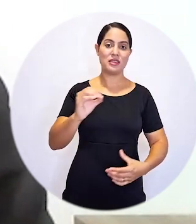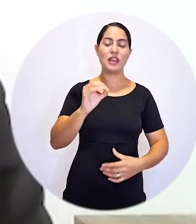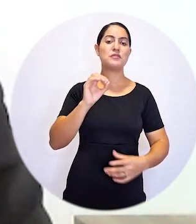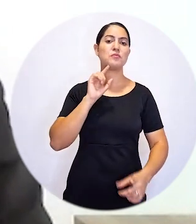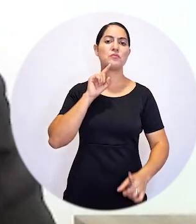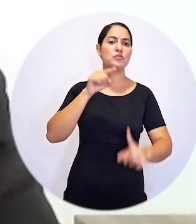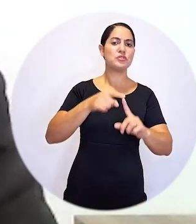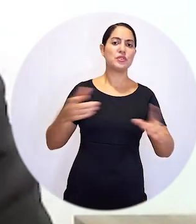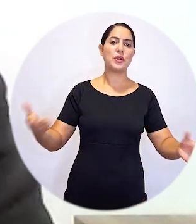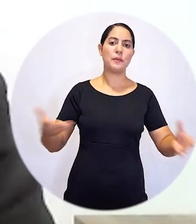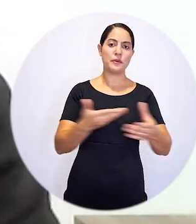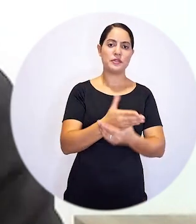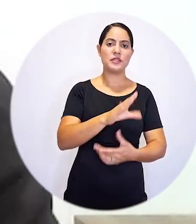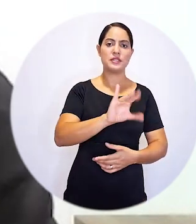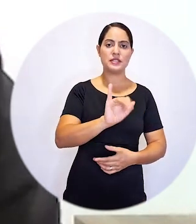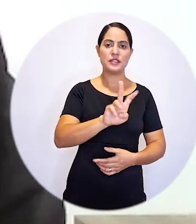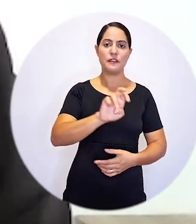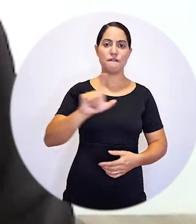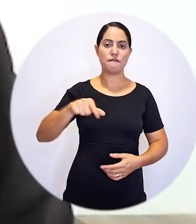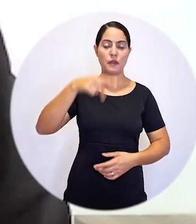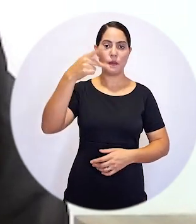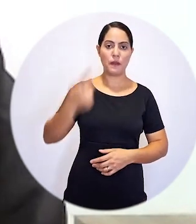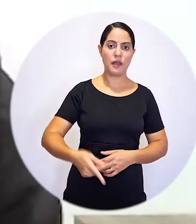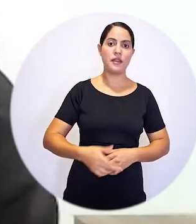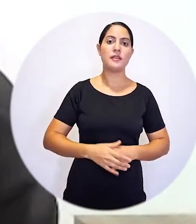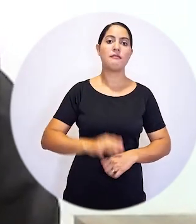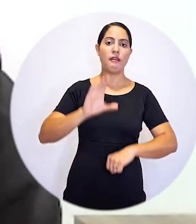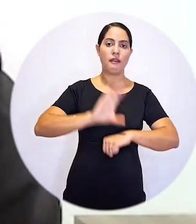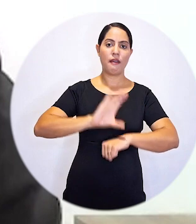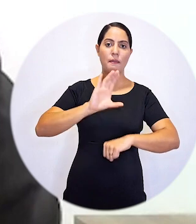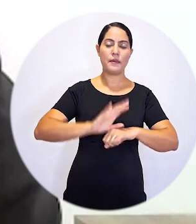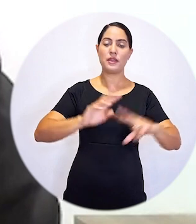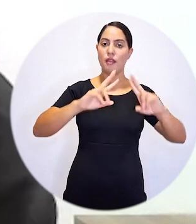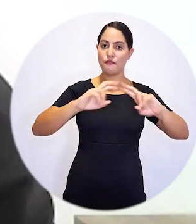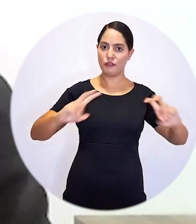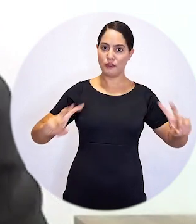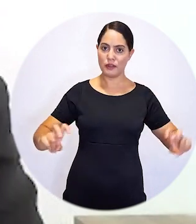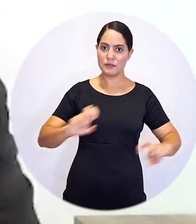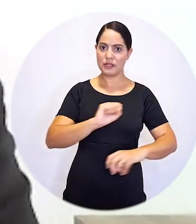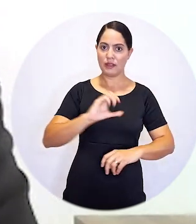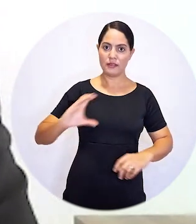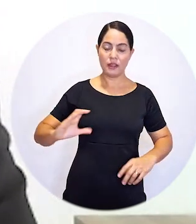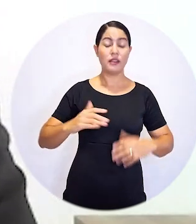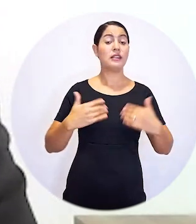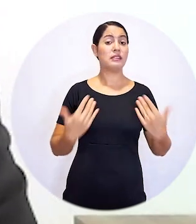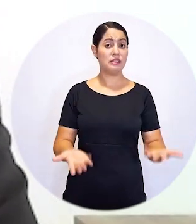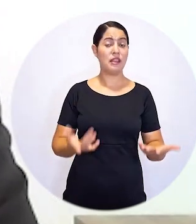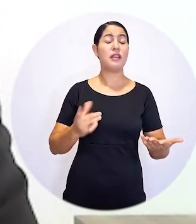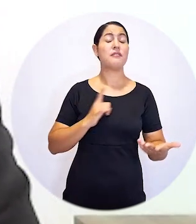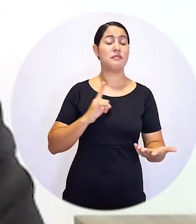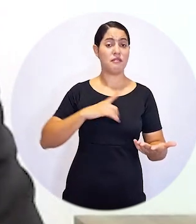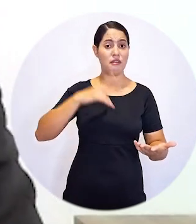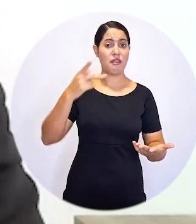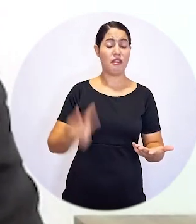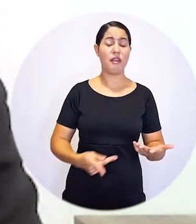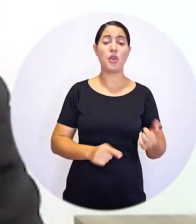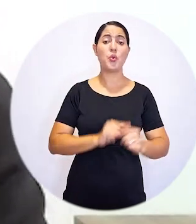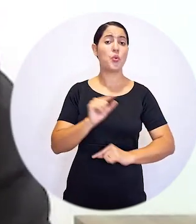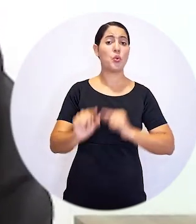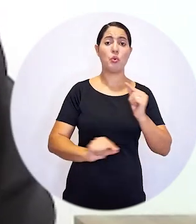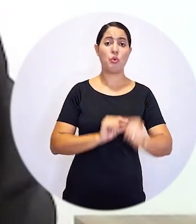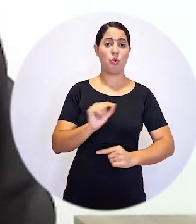Civil de Florianópolis, aqui na ilha, aqui na nossa capital, aqui em Floripa, e paralelamente a gente também teve